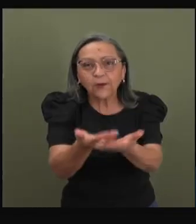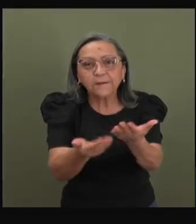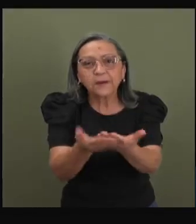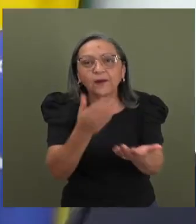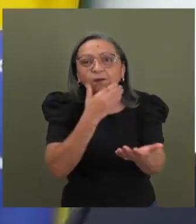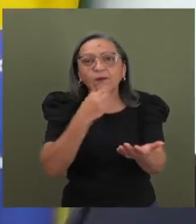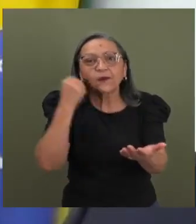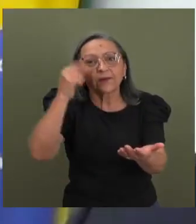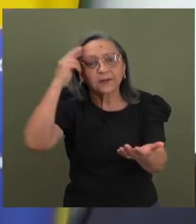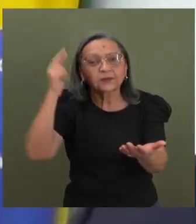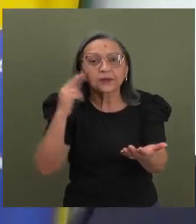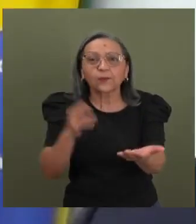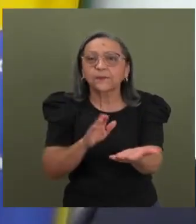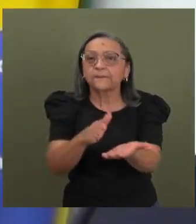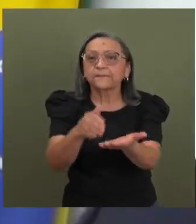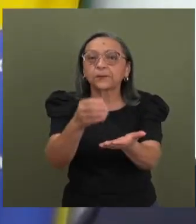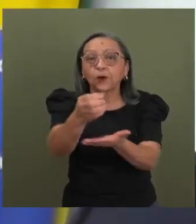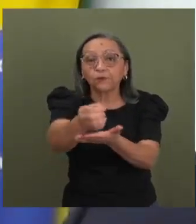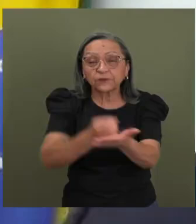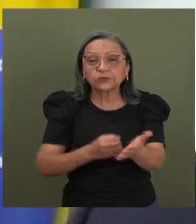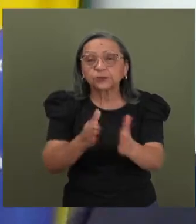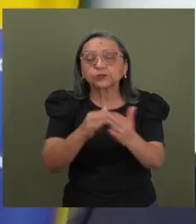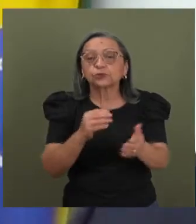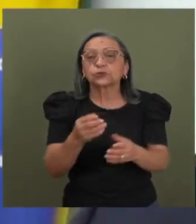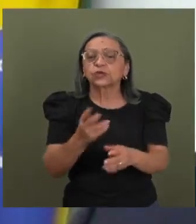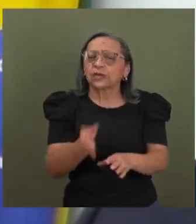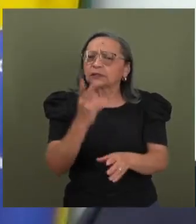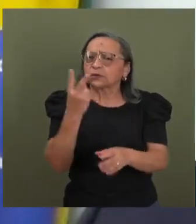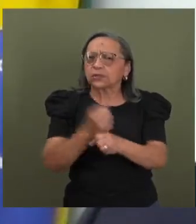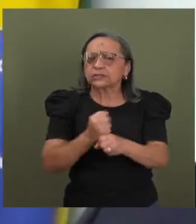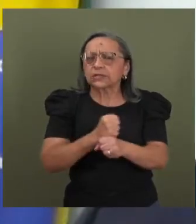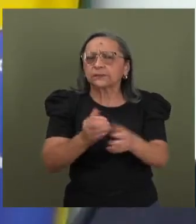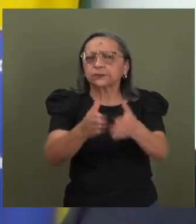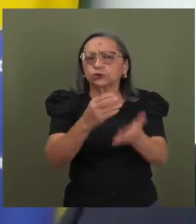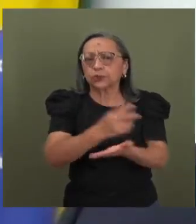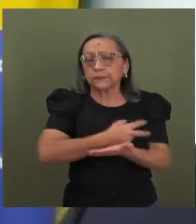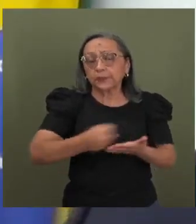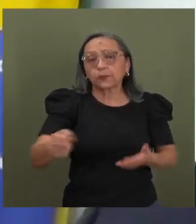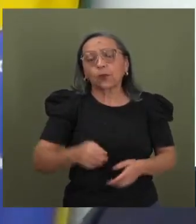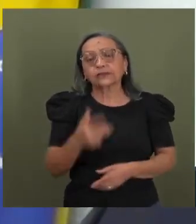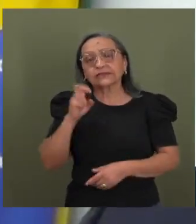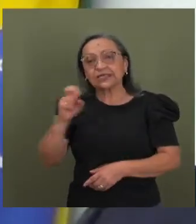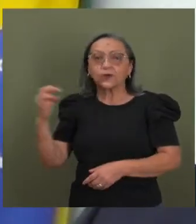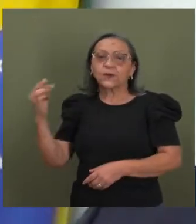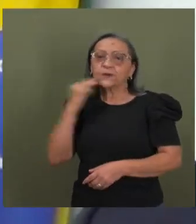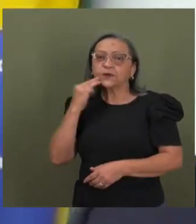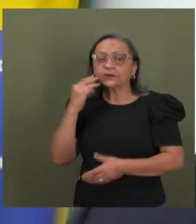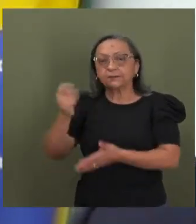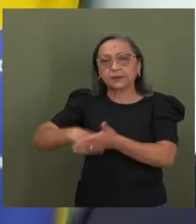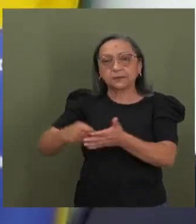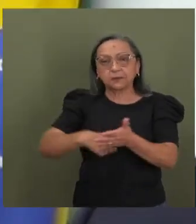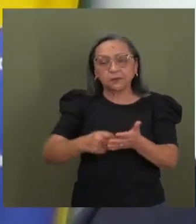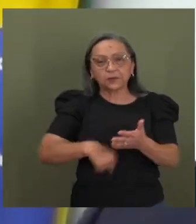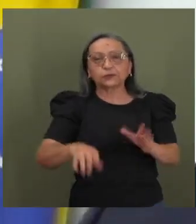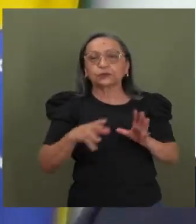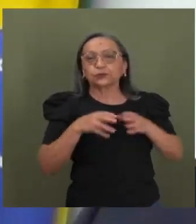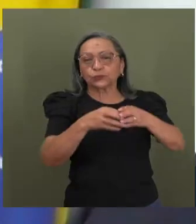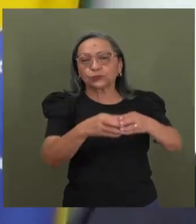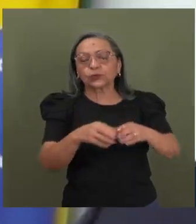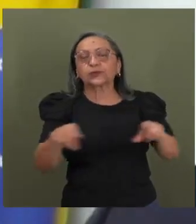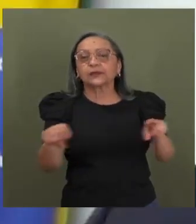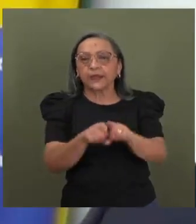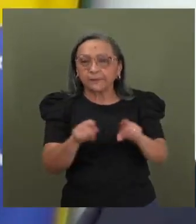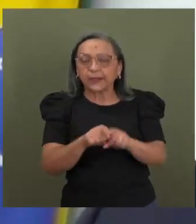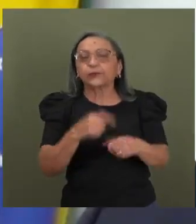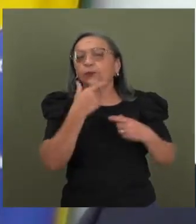Pacheco, o pedido de impeachment 2 anos atrás, com quase 5 milhões de assinaturas do Caio Coppola, também